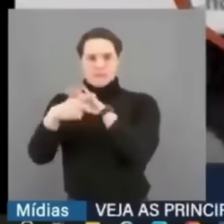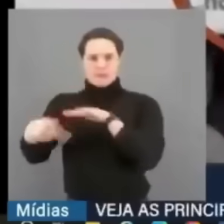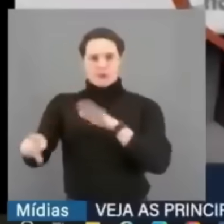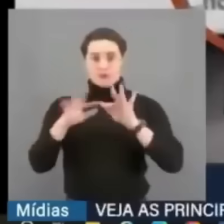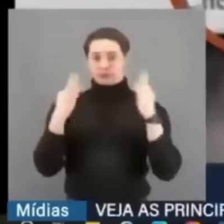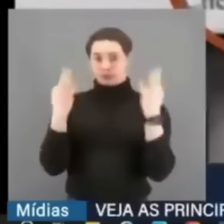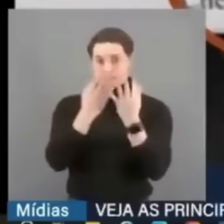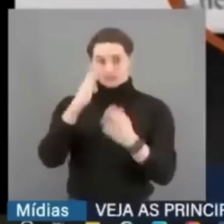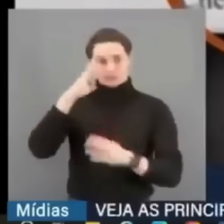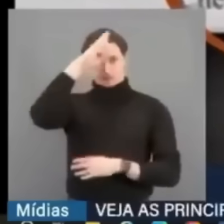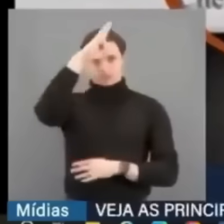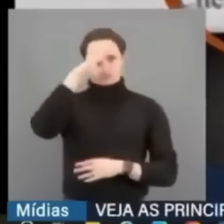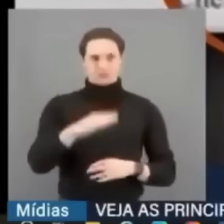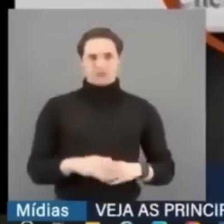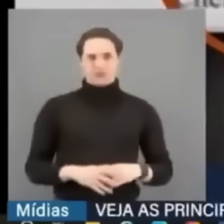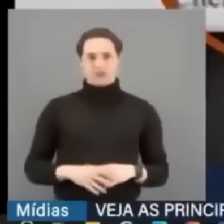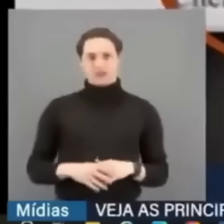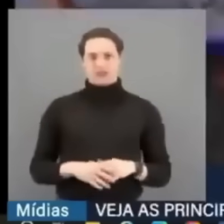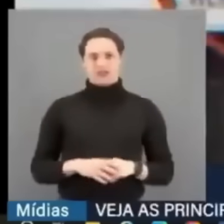Bolsonaro.